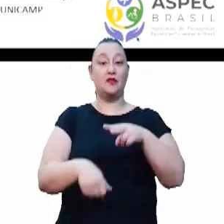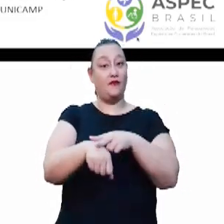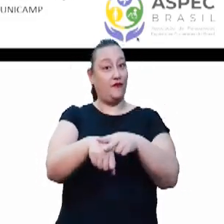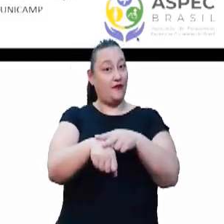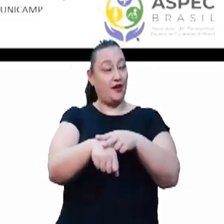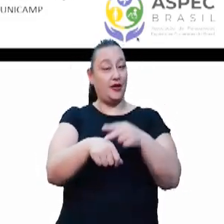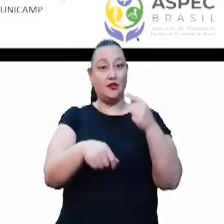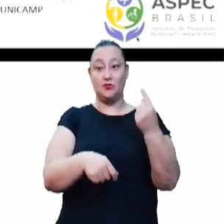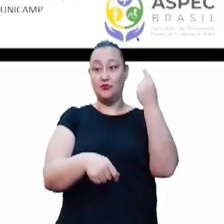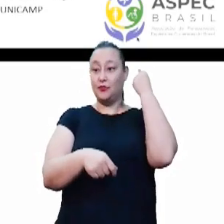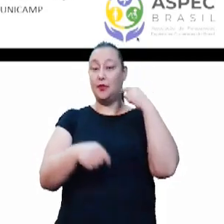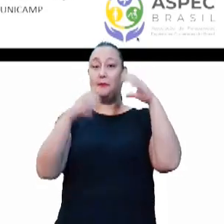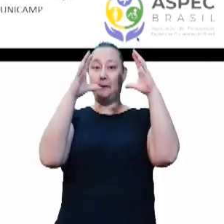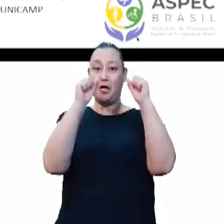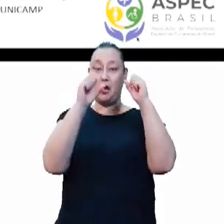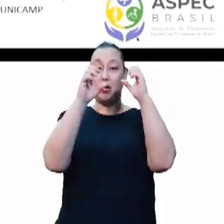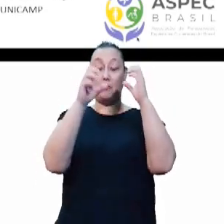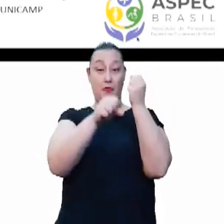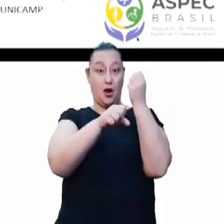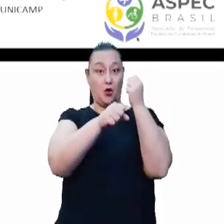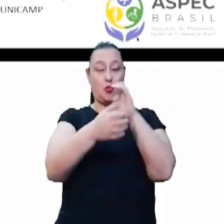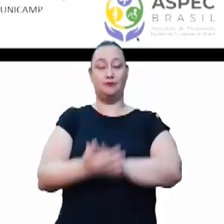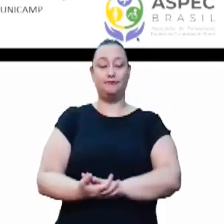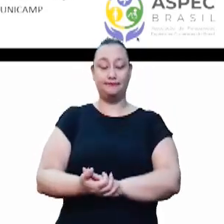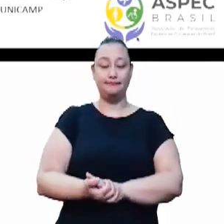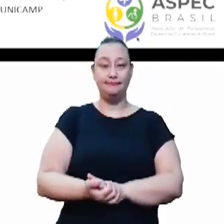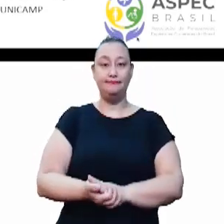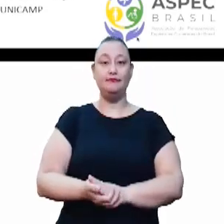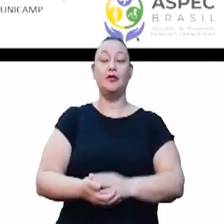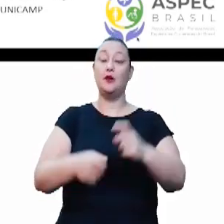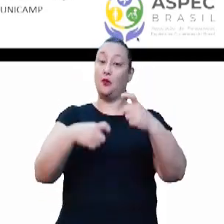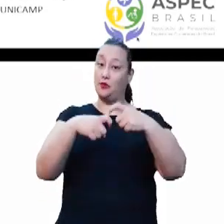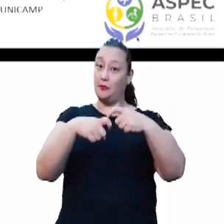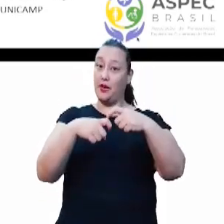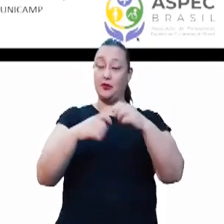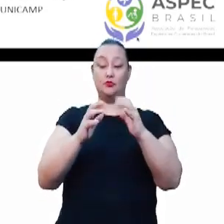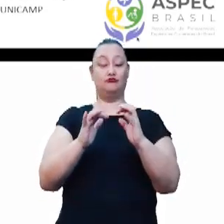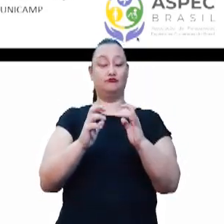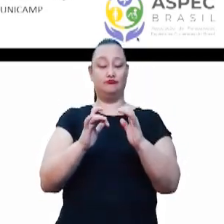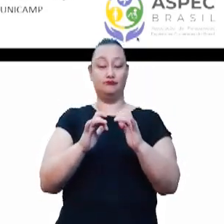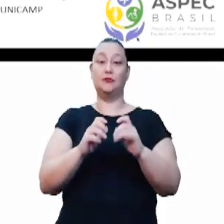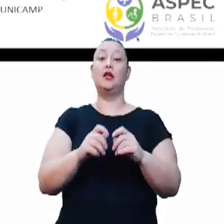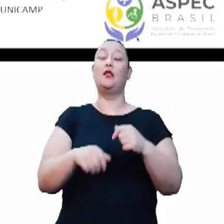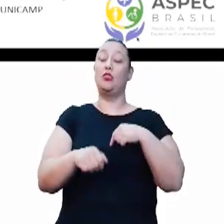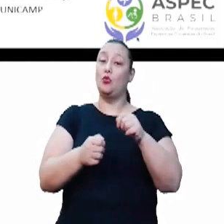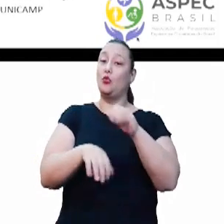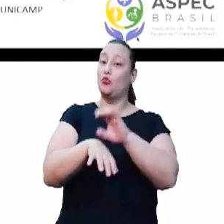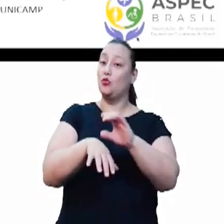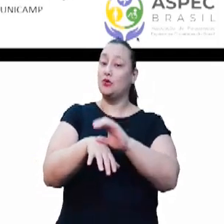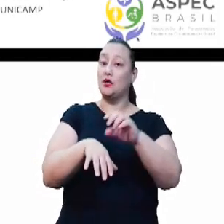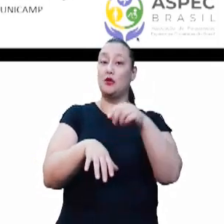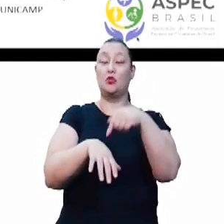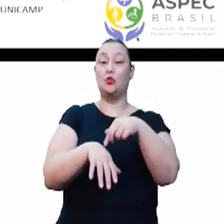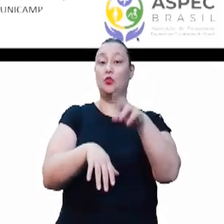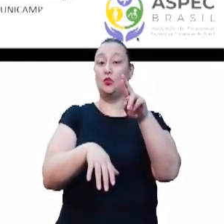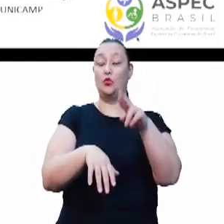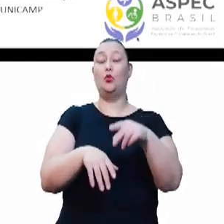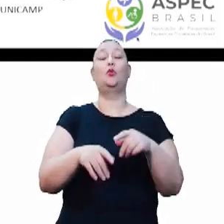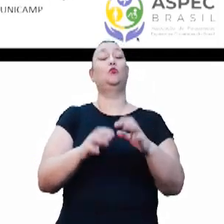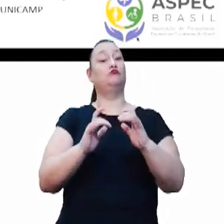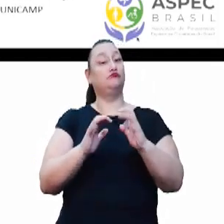no fundo uma parede branca. Sou médico neurologista, doutorando do Departamento de